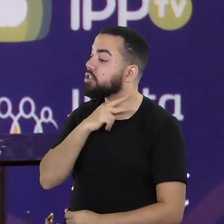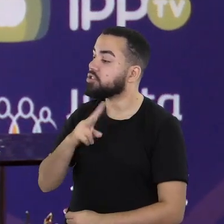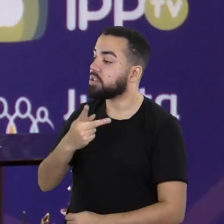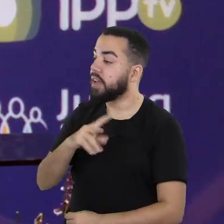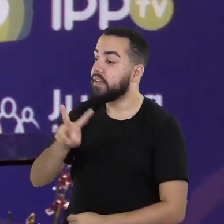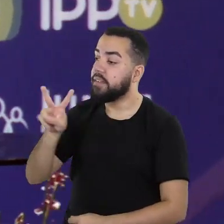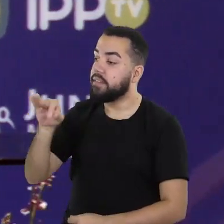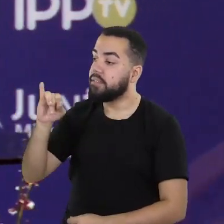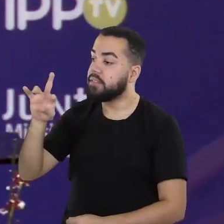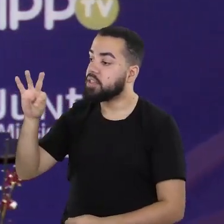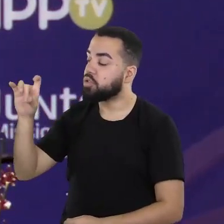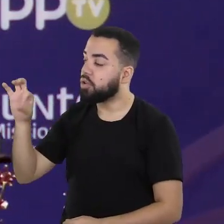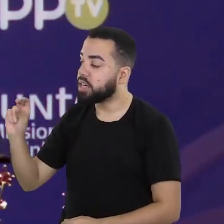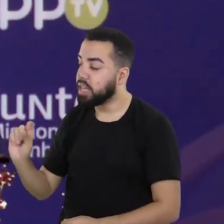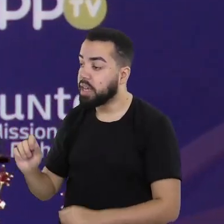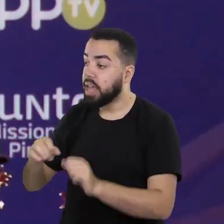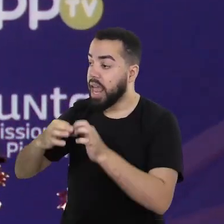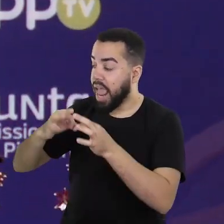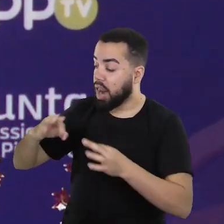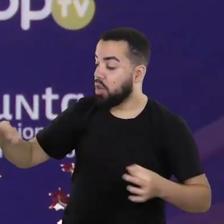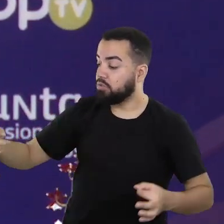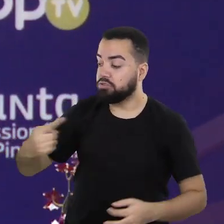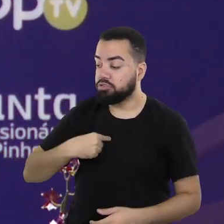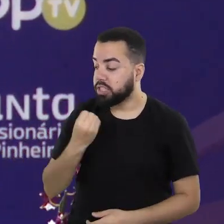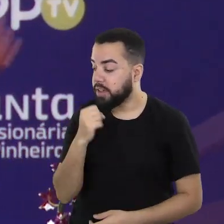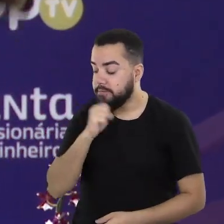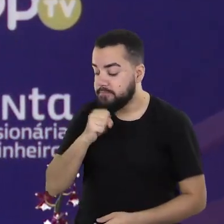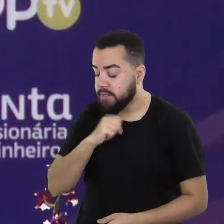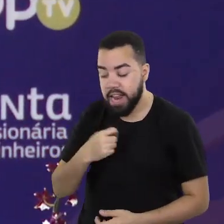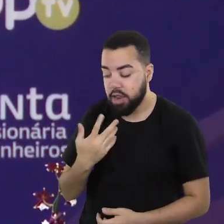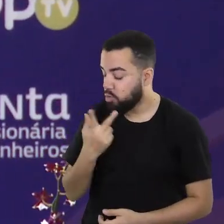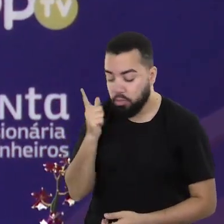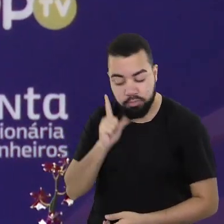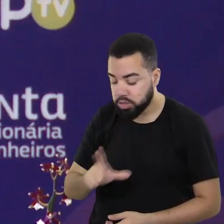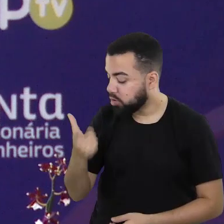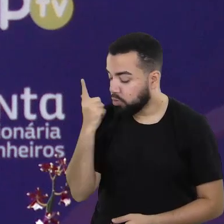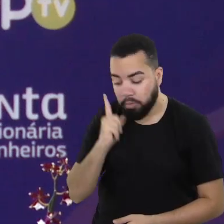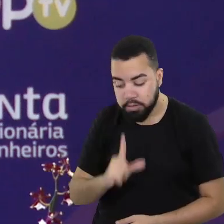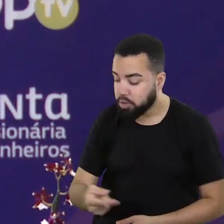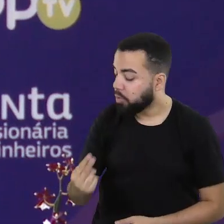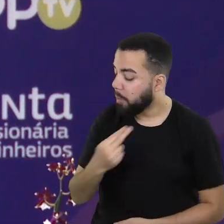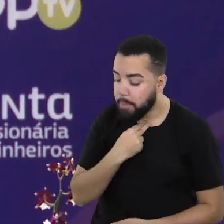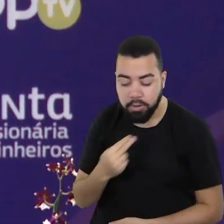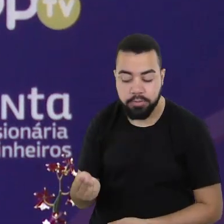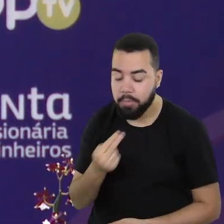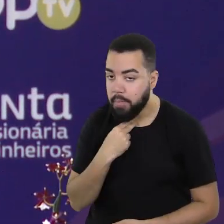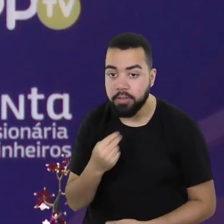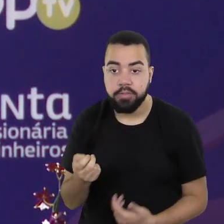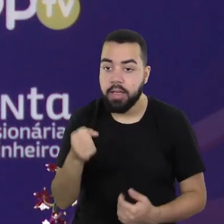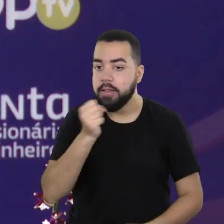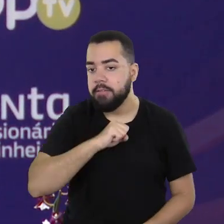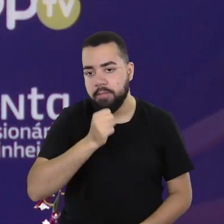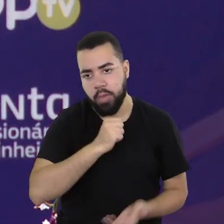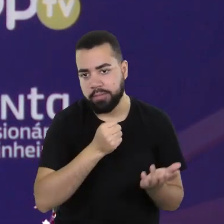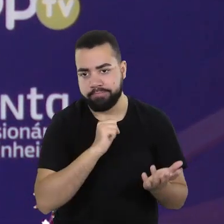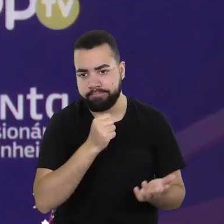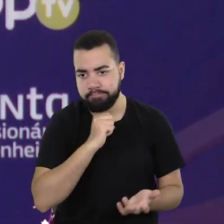ir, e eu também já estou velha, estou cansada, estou para morrer, não sei o quê, parapapá, aquela coisa de velho.